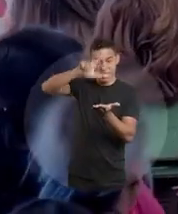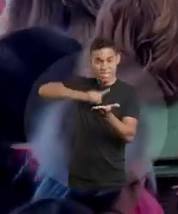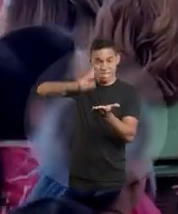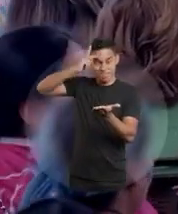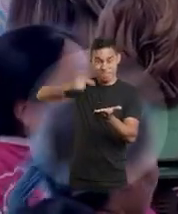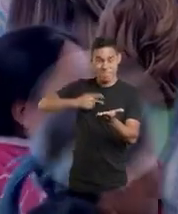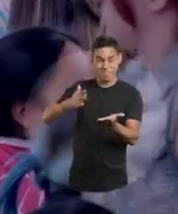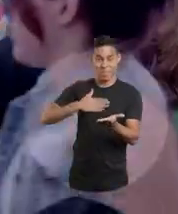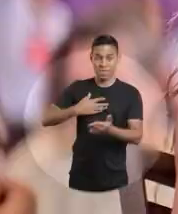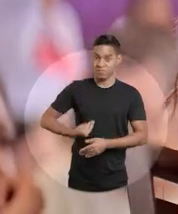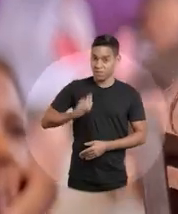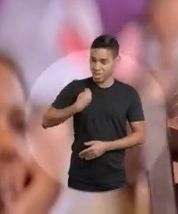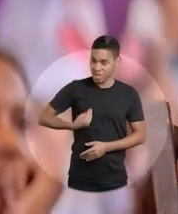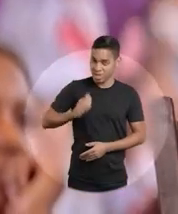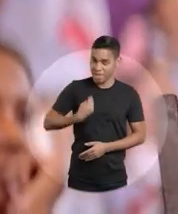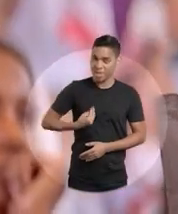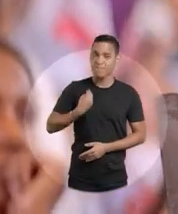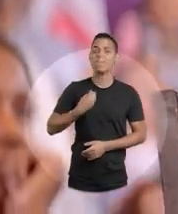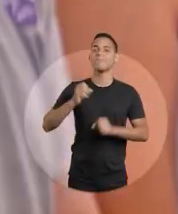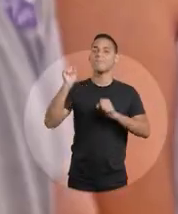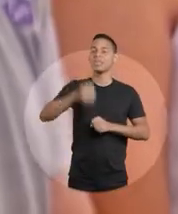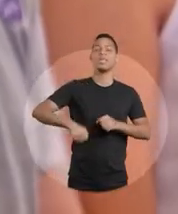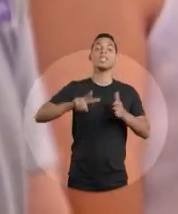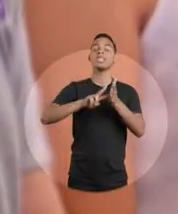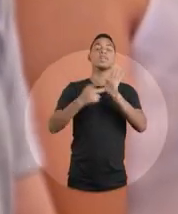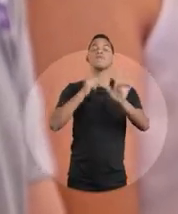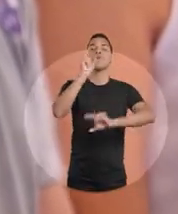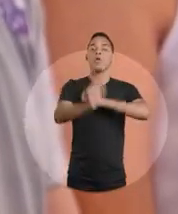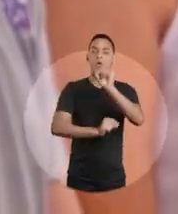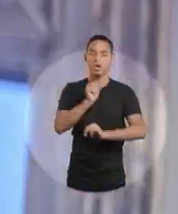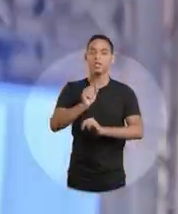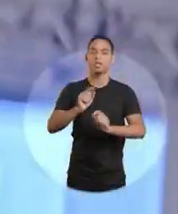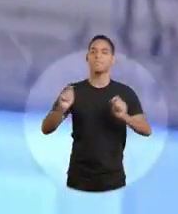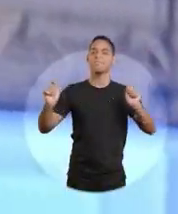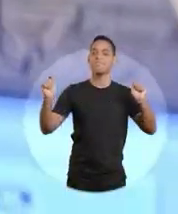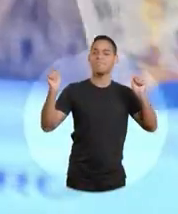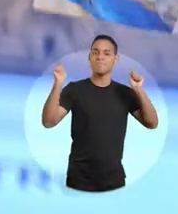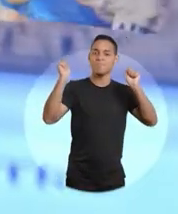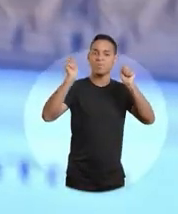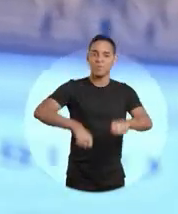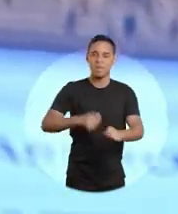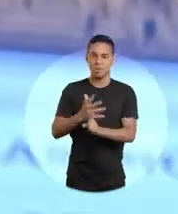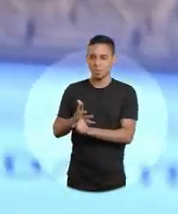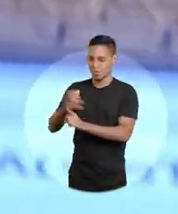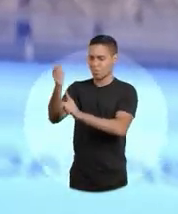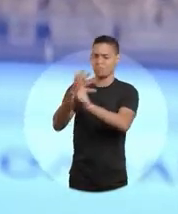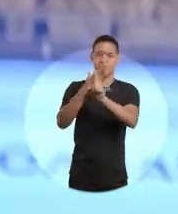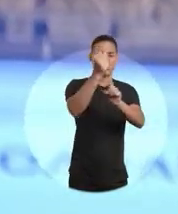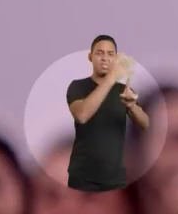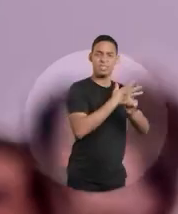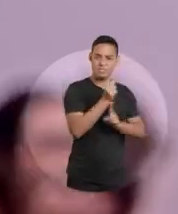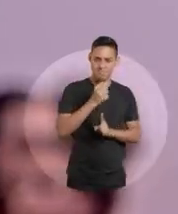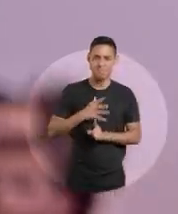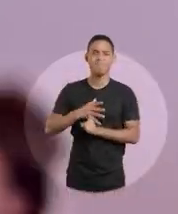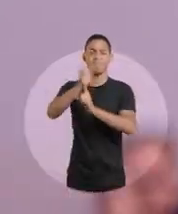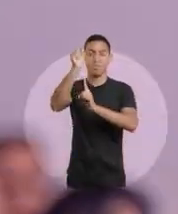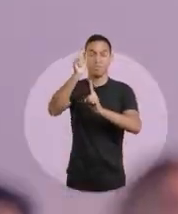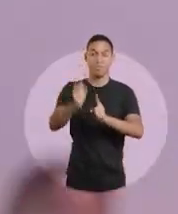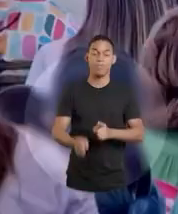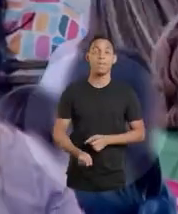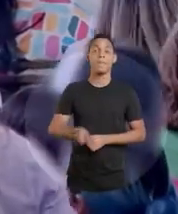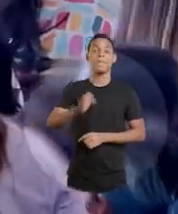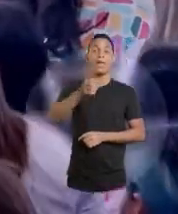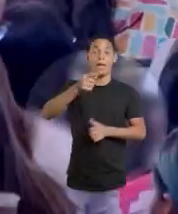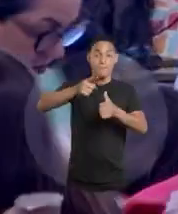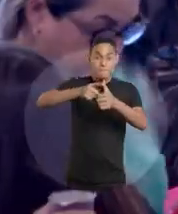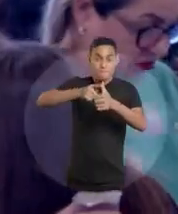que a gente quer para nossa vida, isso significa que podemos conquistar. Eu tenho certeza que a